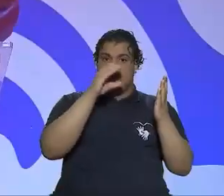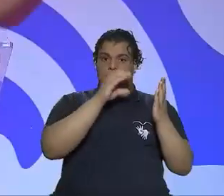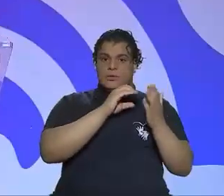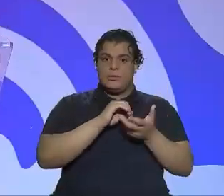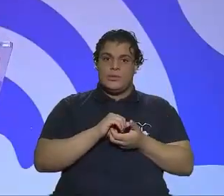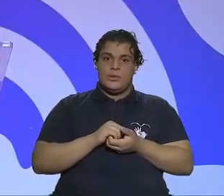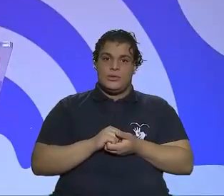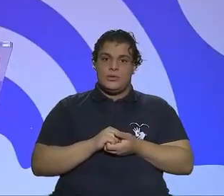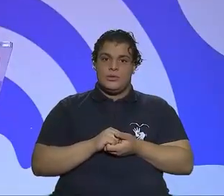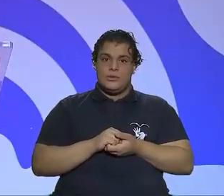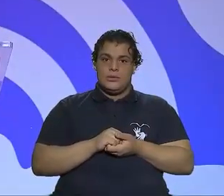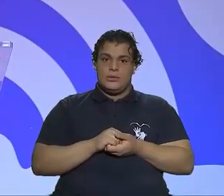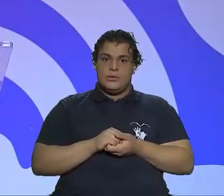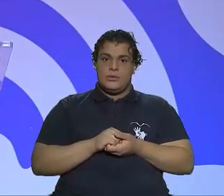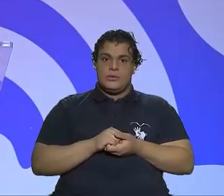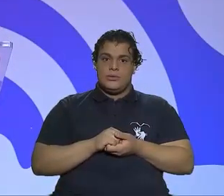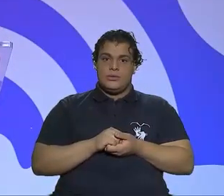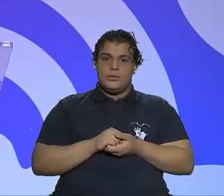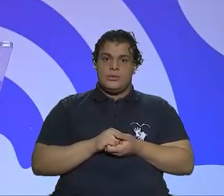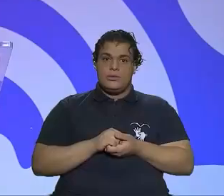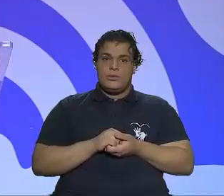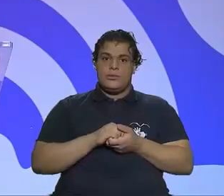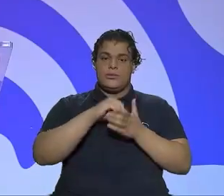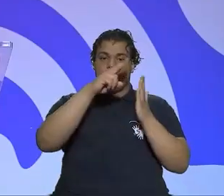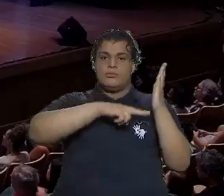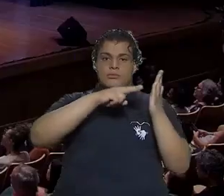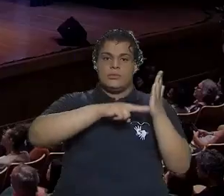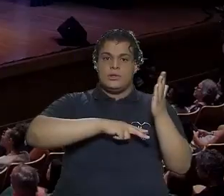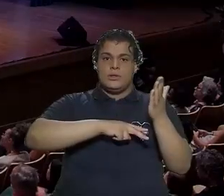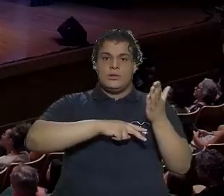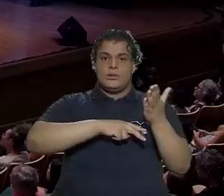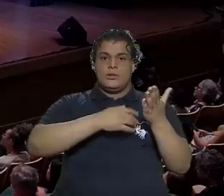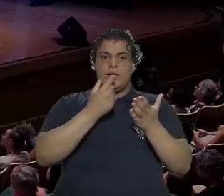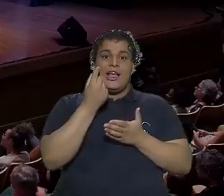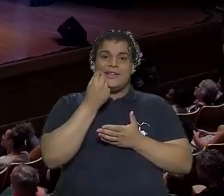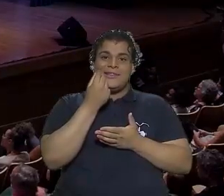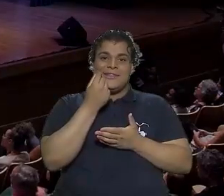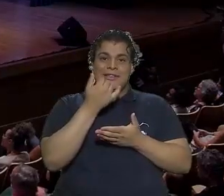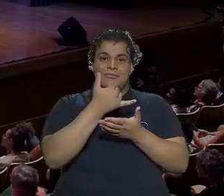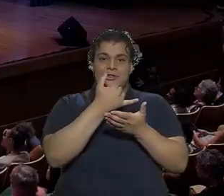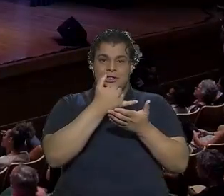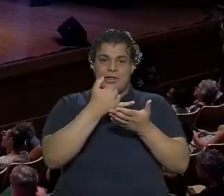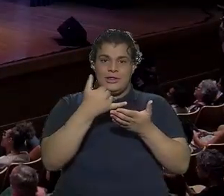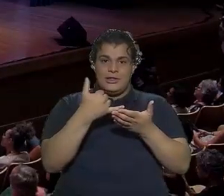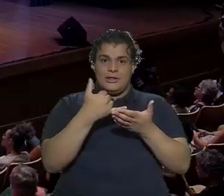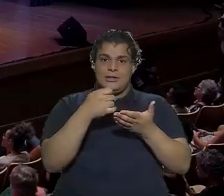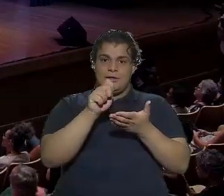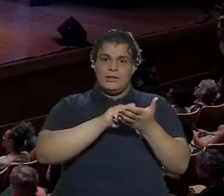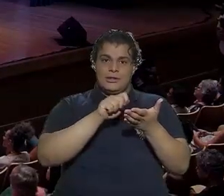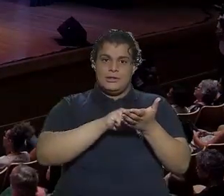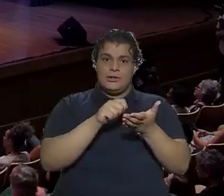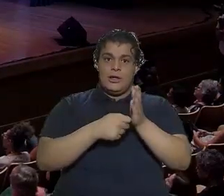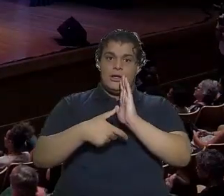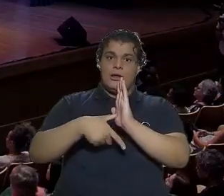vocês. Eu estou com as redações todas aqui, né, que foram escritas à mão, a lápis, eventualmente a caneta, ontem,